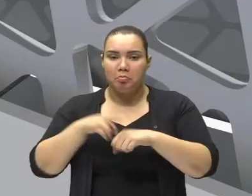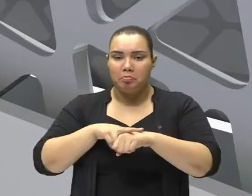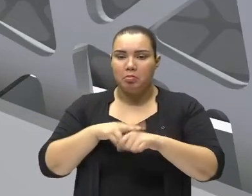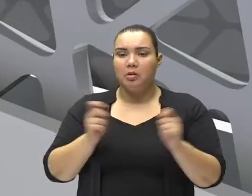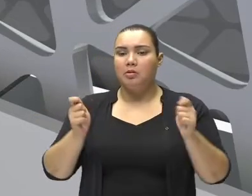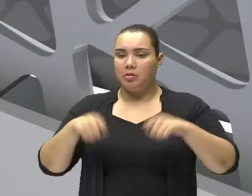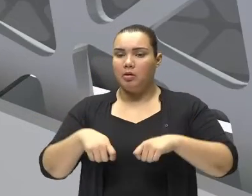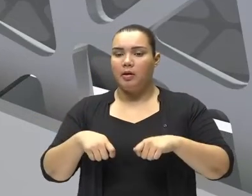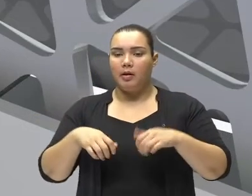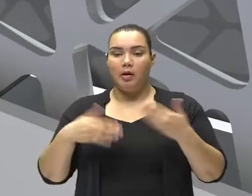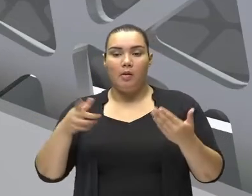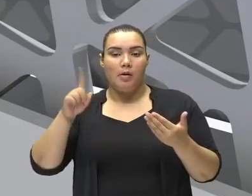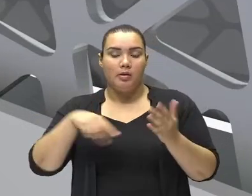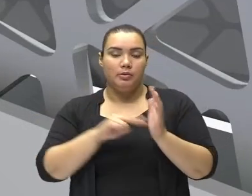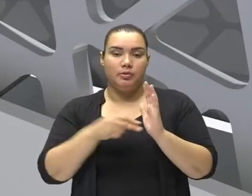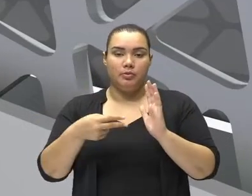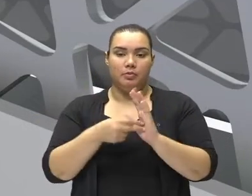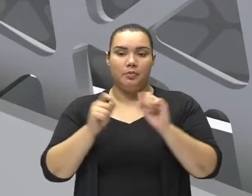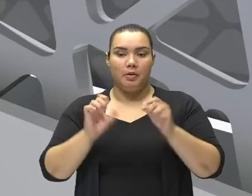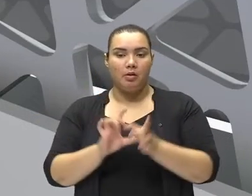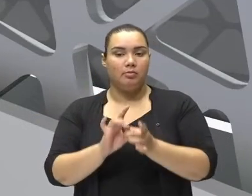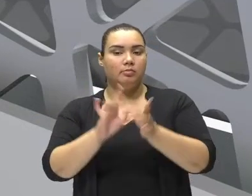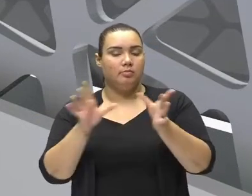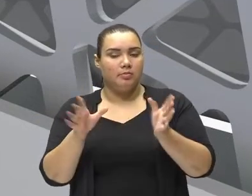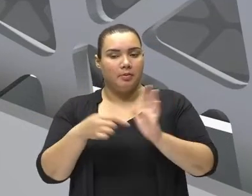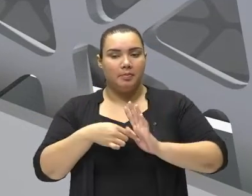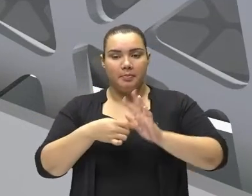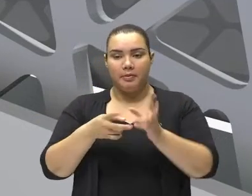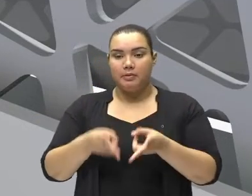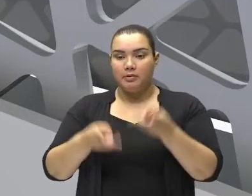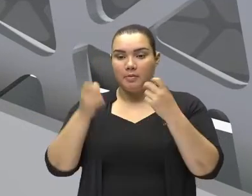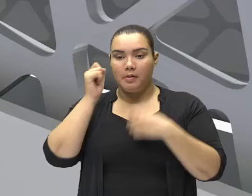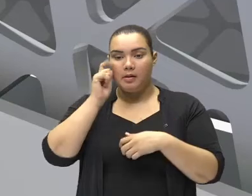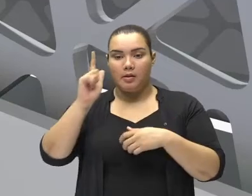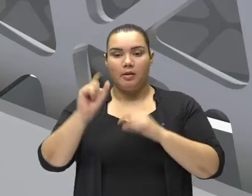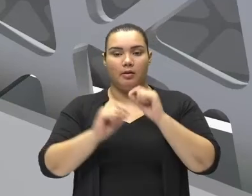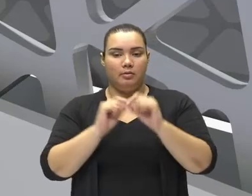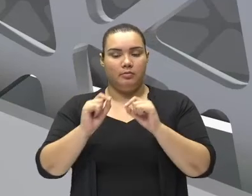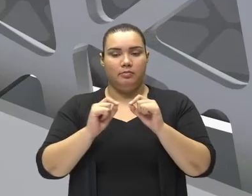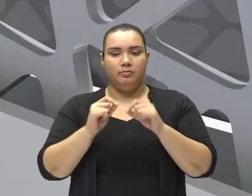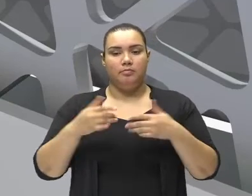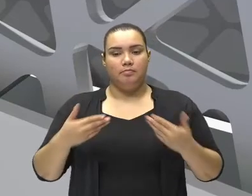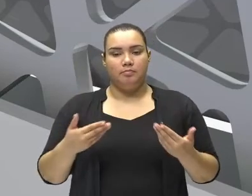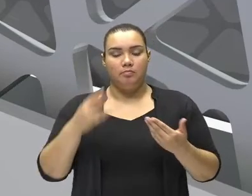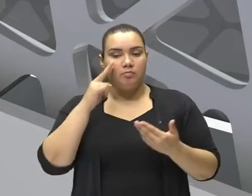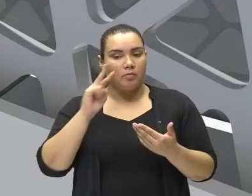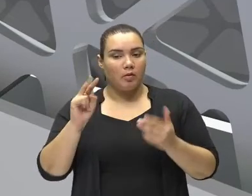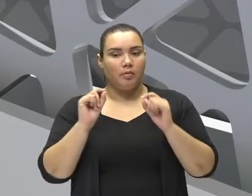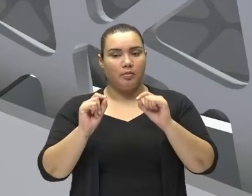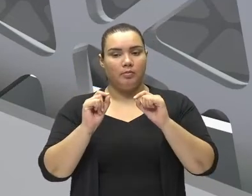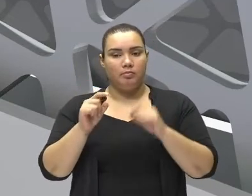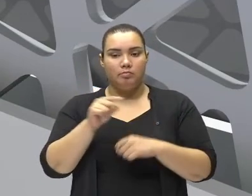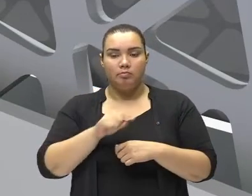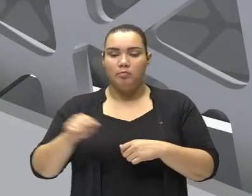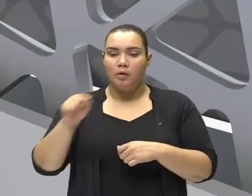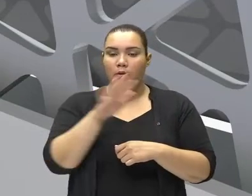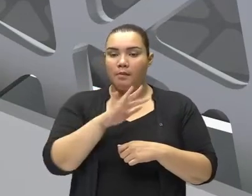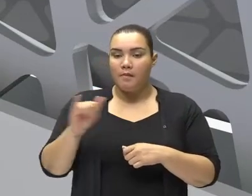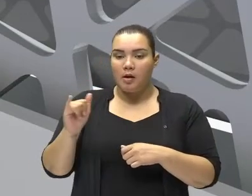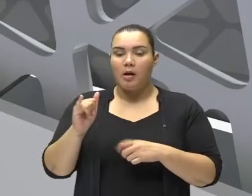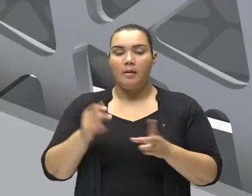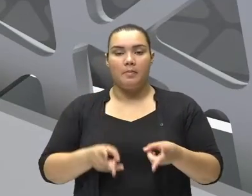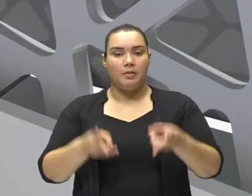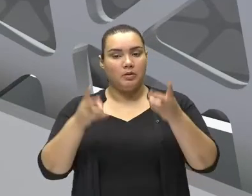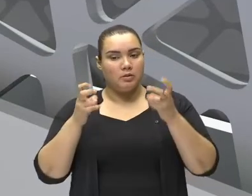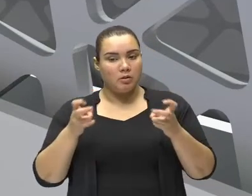uma concessão. Notaram aí essa ideia da concessão? Então, olha só, né? Então você vai notar